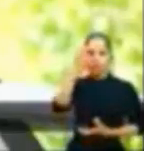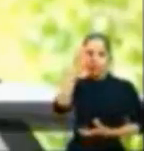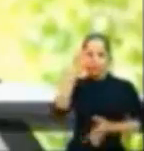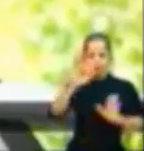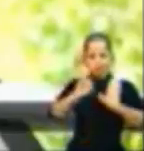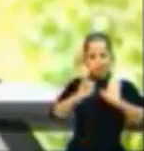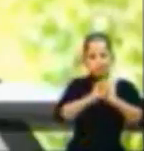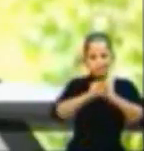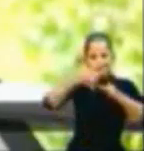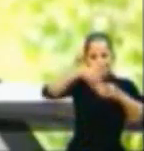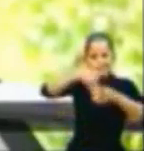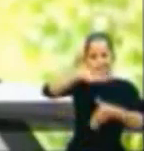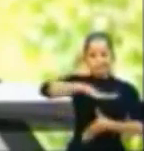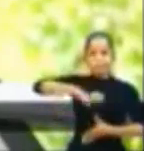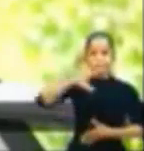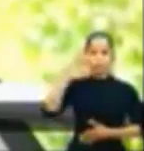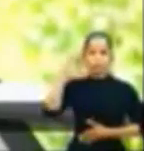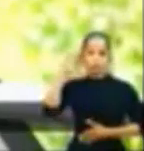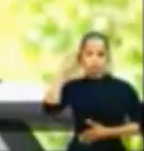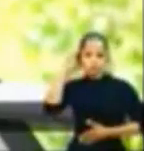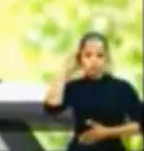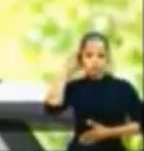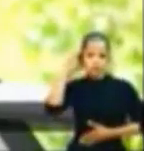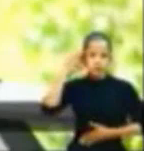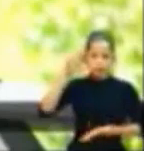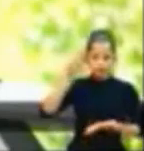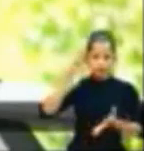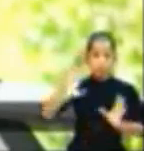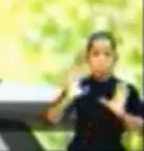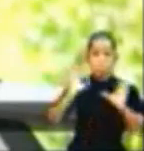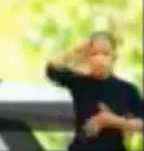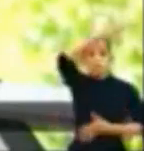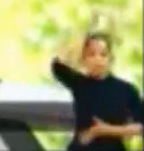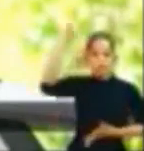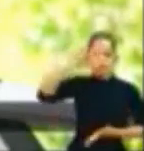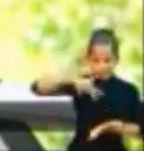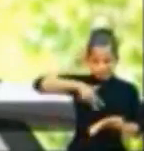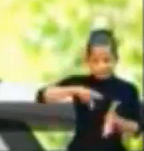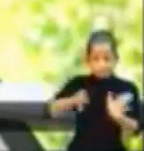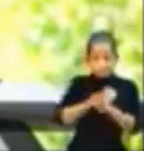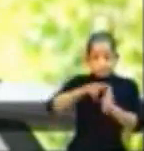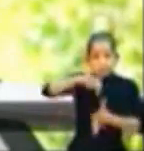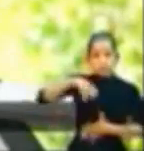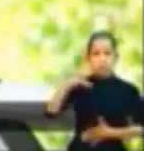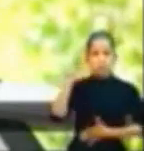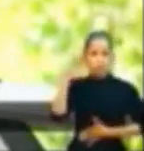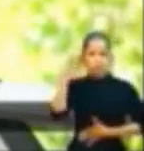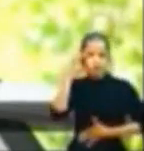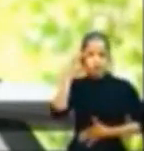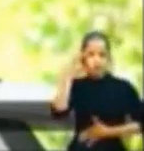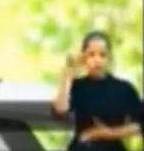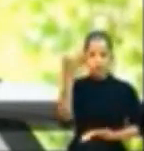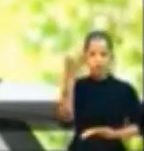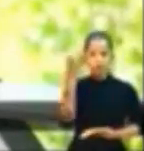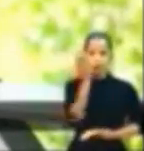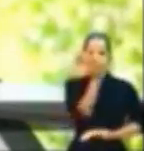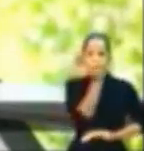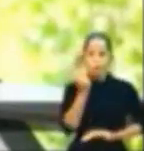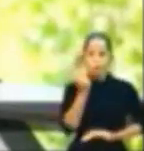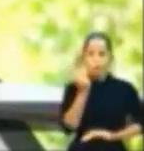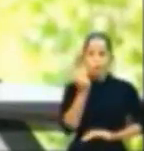Está no DNA de Cuiabá, nas festas de santo, nas rodas de siriri e cururu, na riqueza da nossa comida,